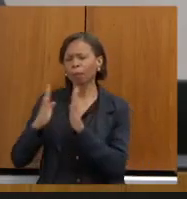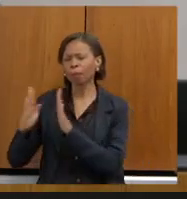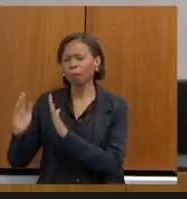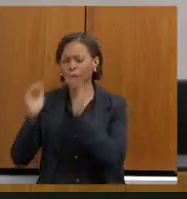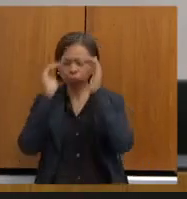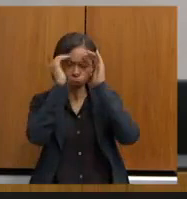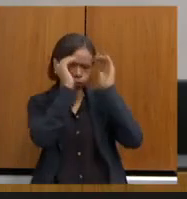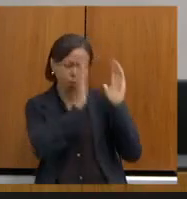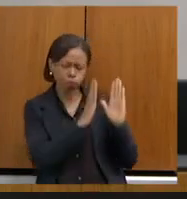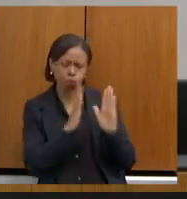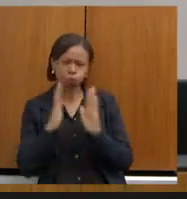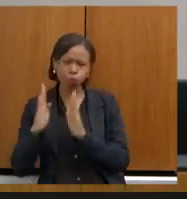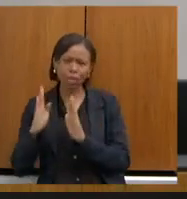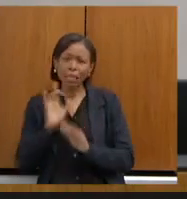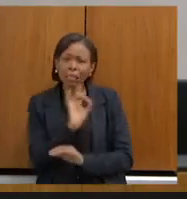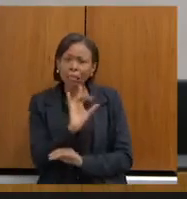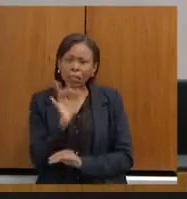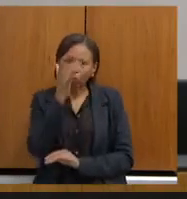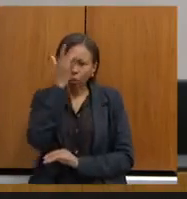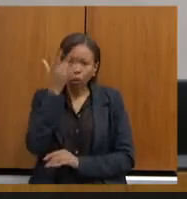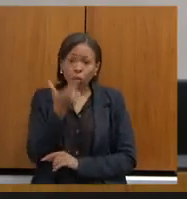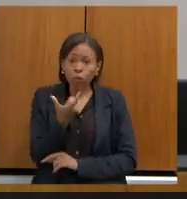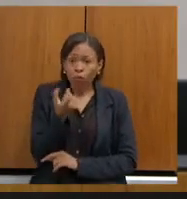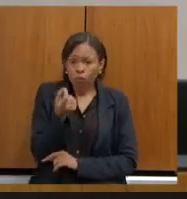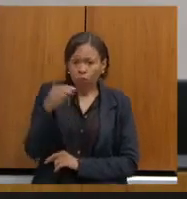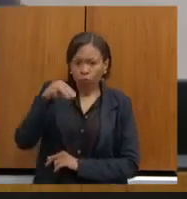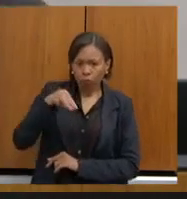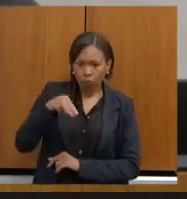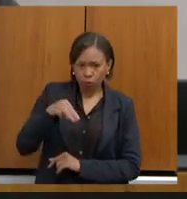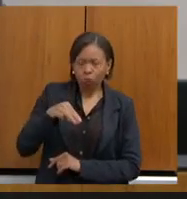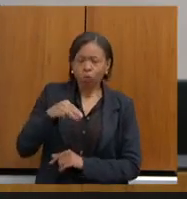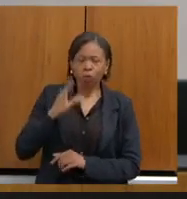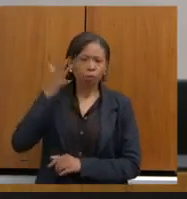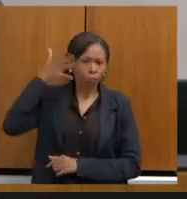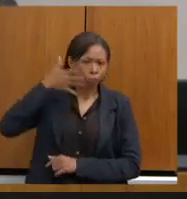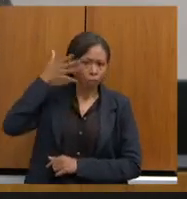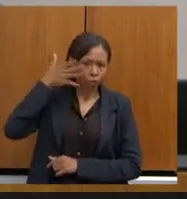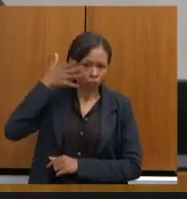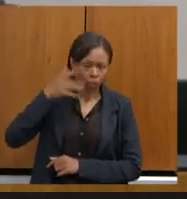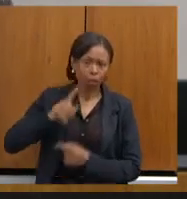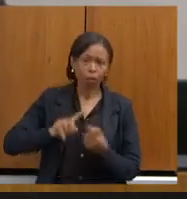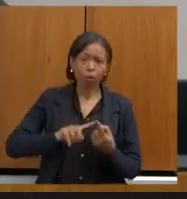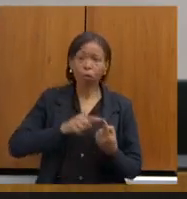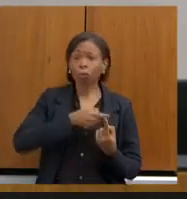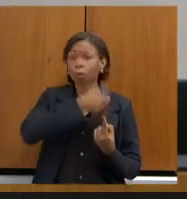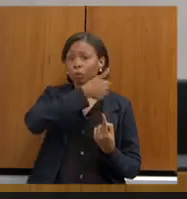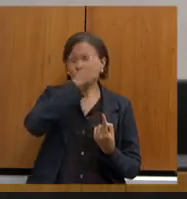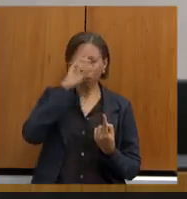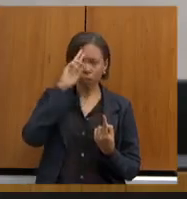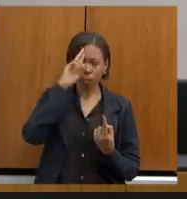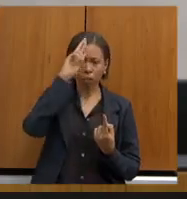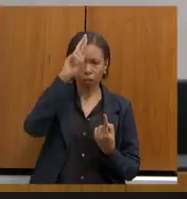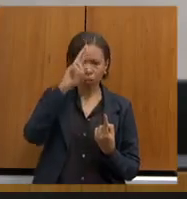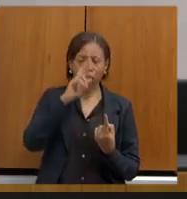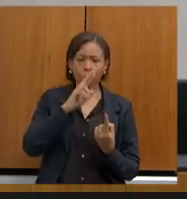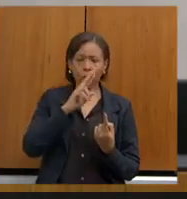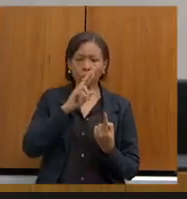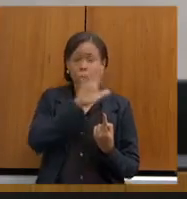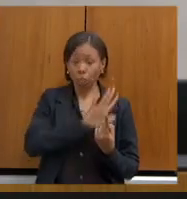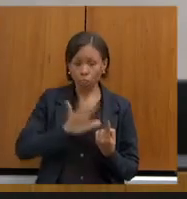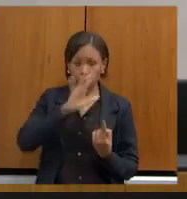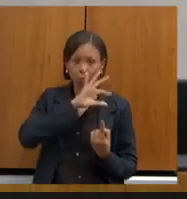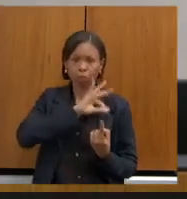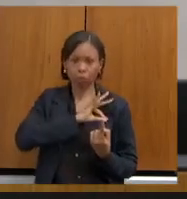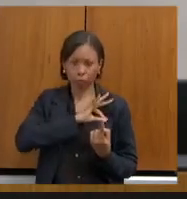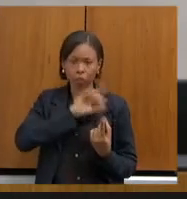cada convocar disporá de até 20 minutos para sua exposição na seguinte ordem comandante-geral da Polícia Militar Coronel PM Rodrigo de Souza